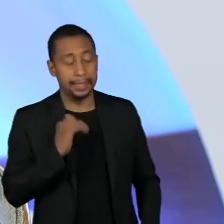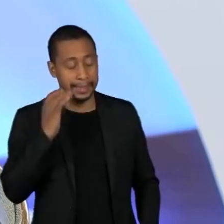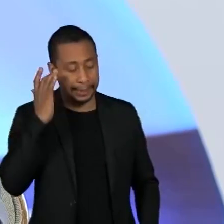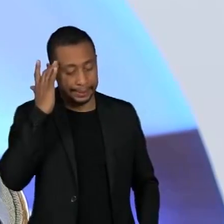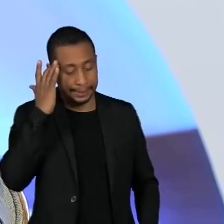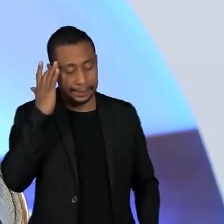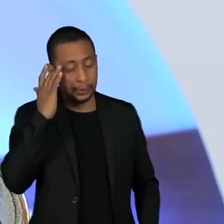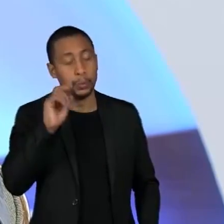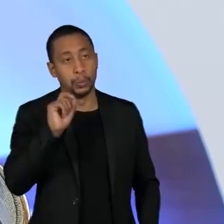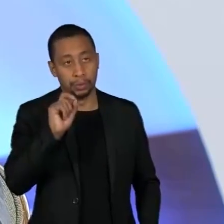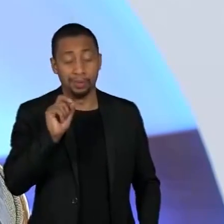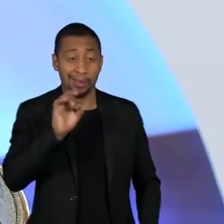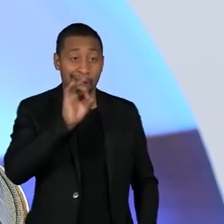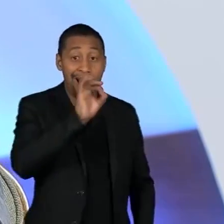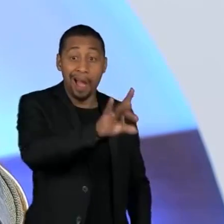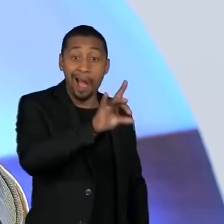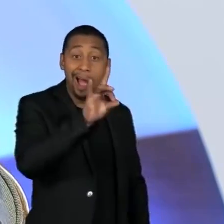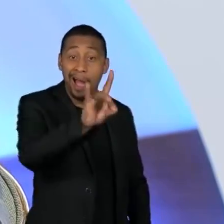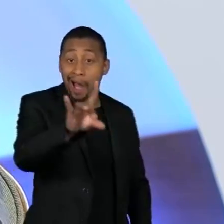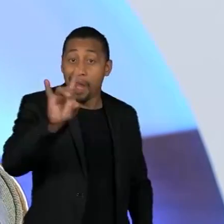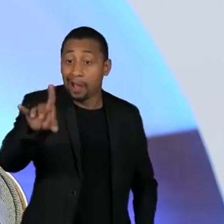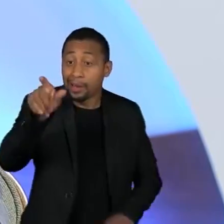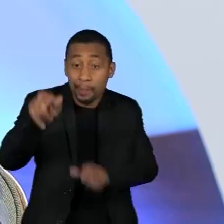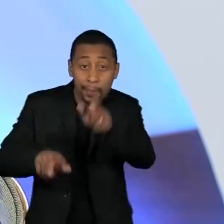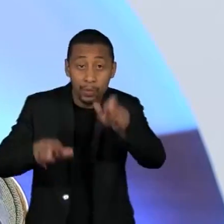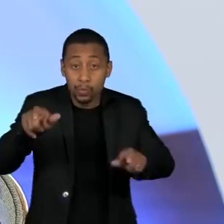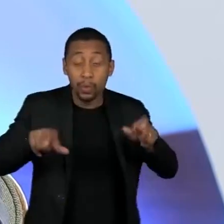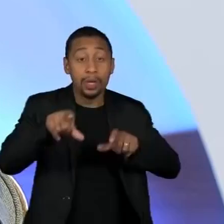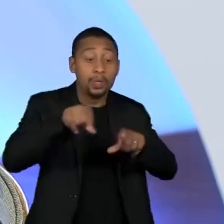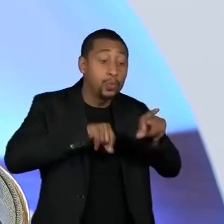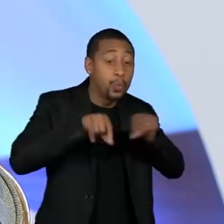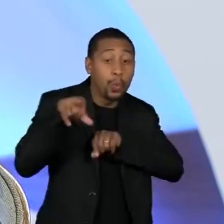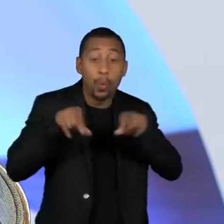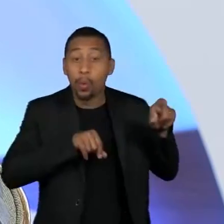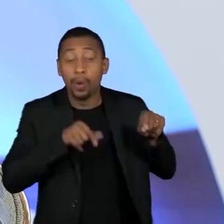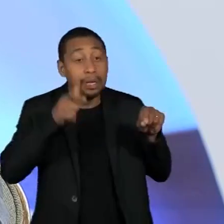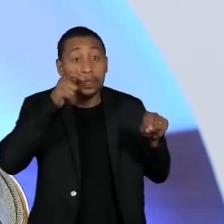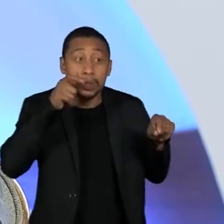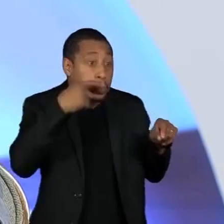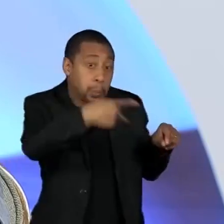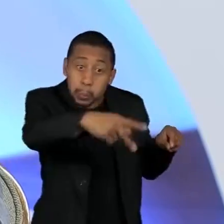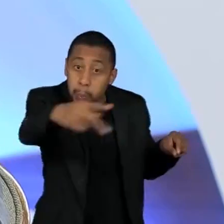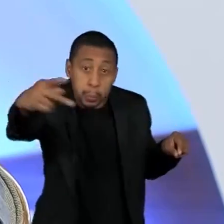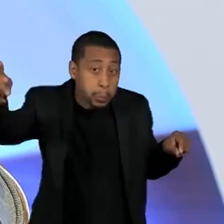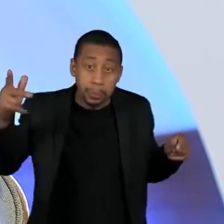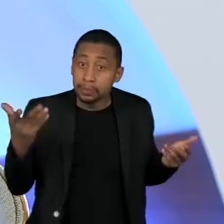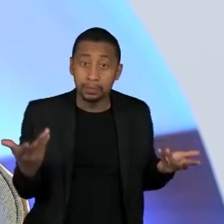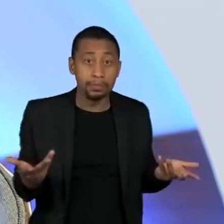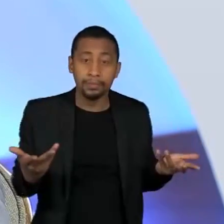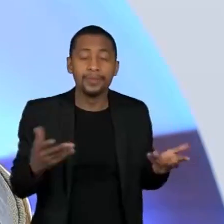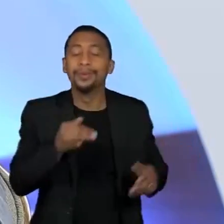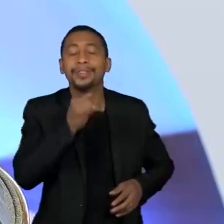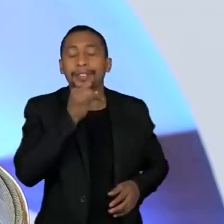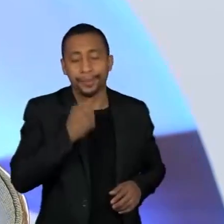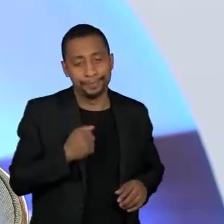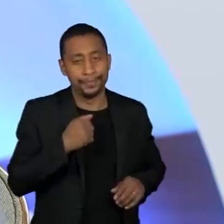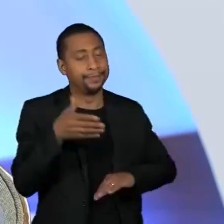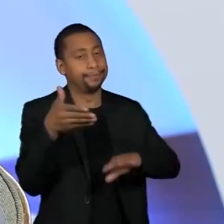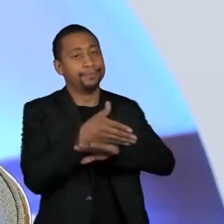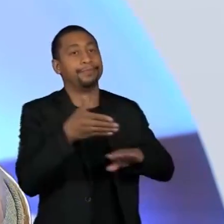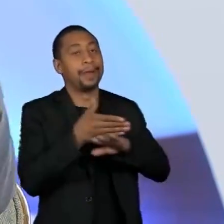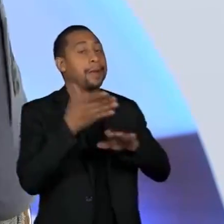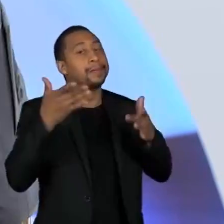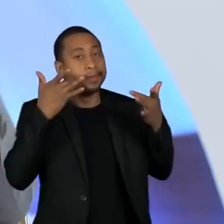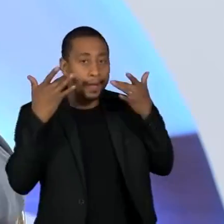cada um vê o que quer Quando você vai ao teatro você vai ver o Mateus você